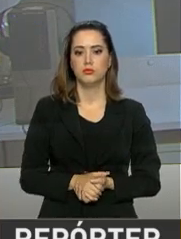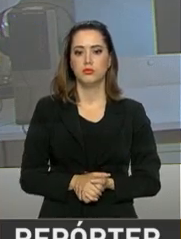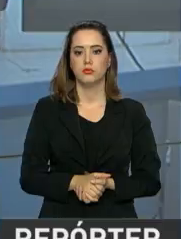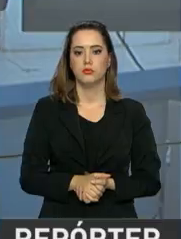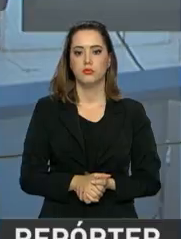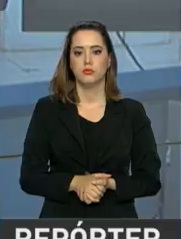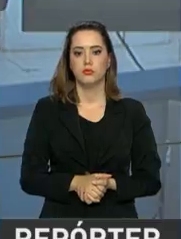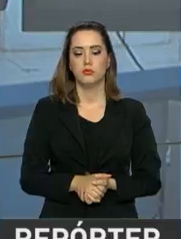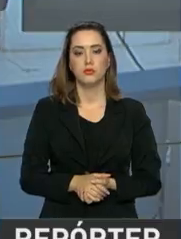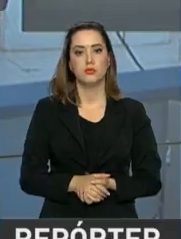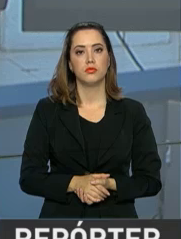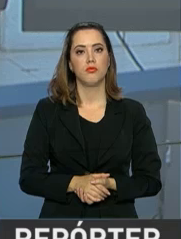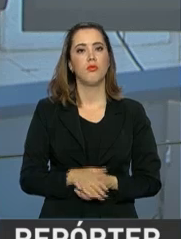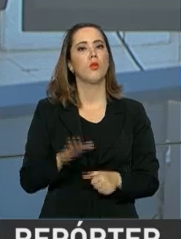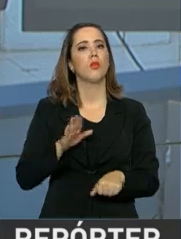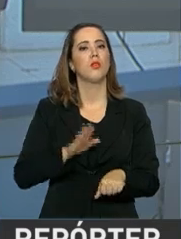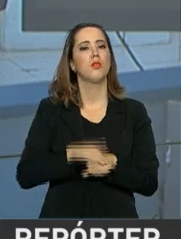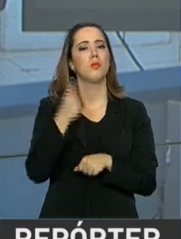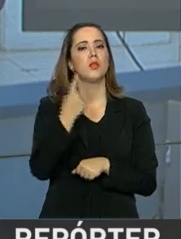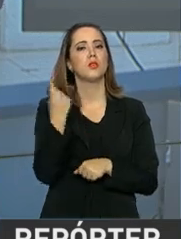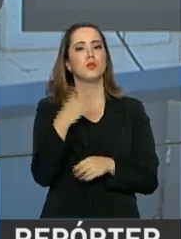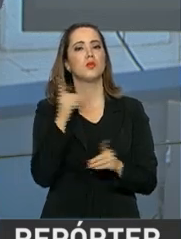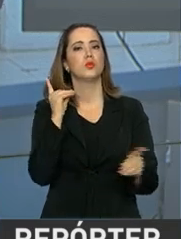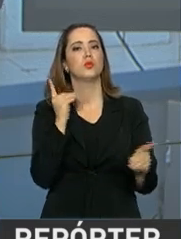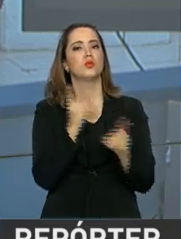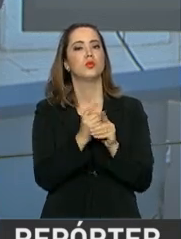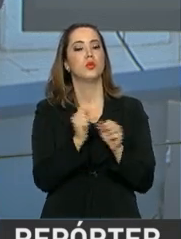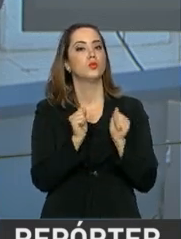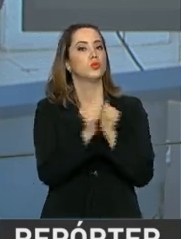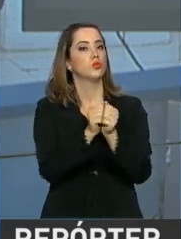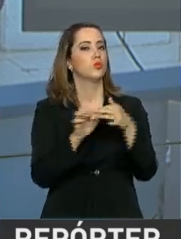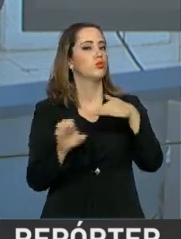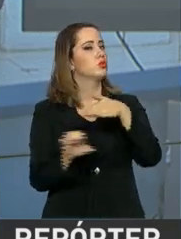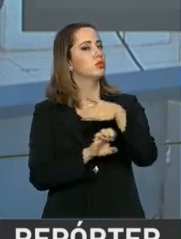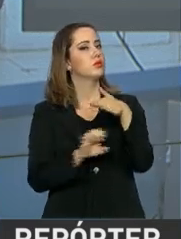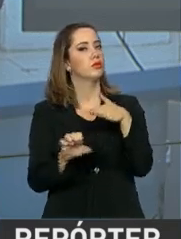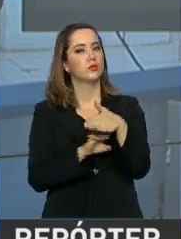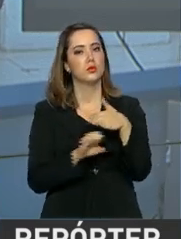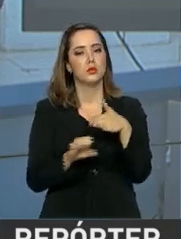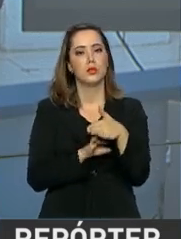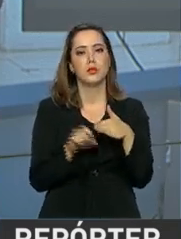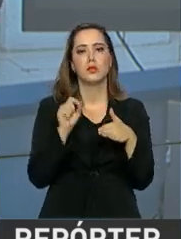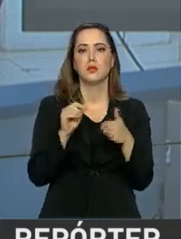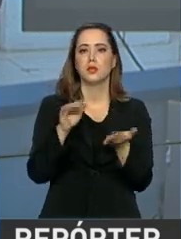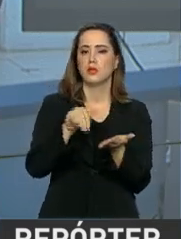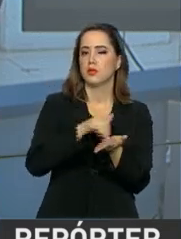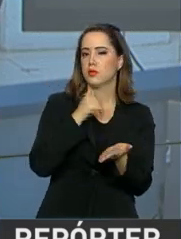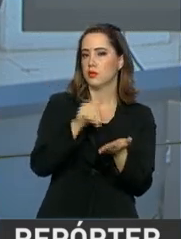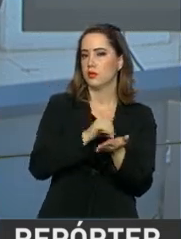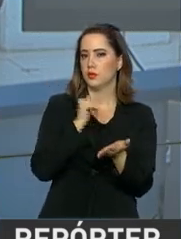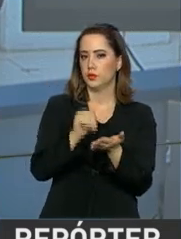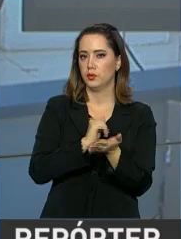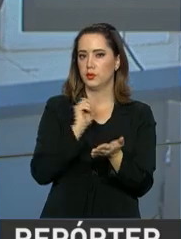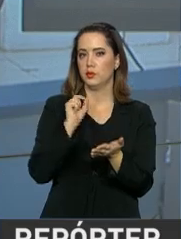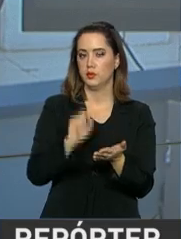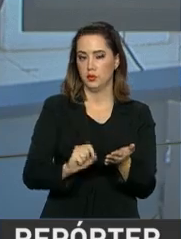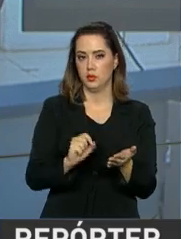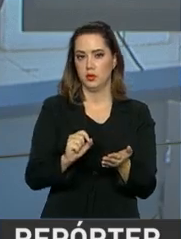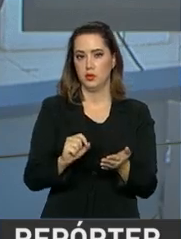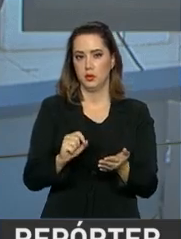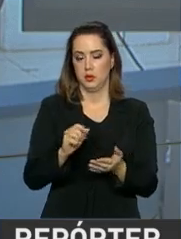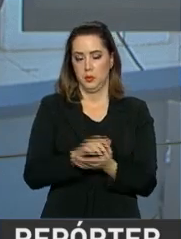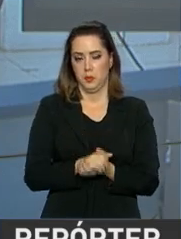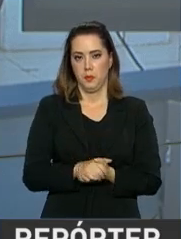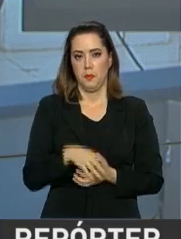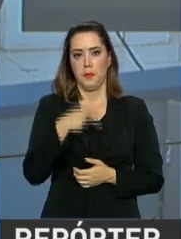receita.fazenda.gov.br. Em mais um encontro com empresários, agora em São Paulo, o secretário executivo do Programa de Parcerias de Investimentos, Moreira